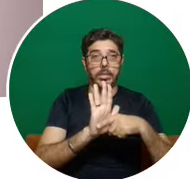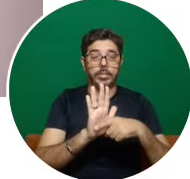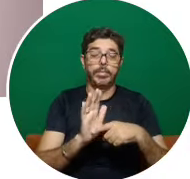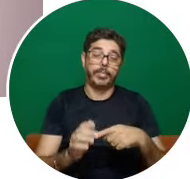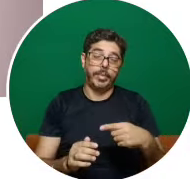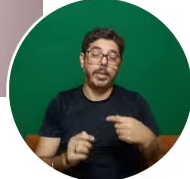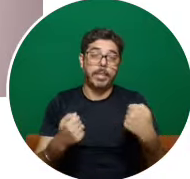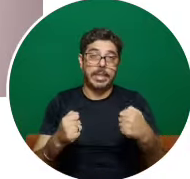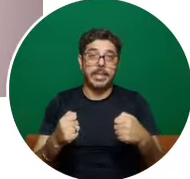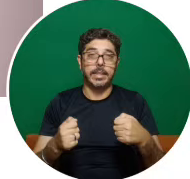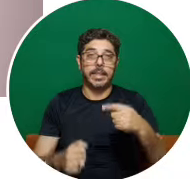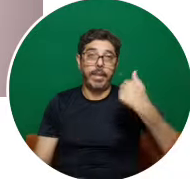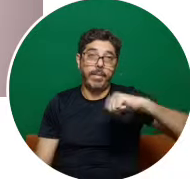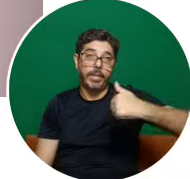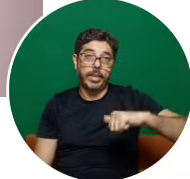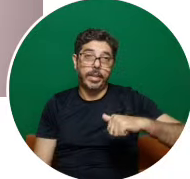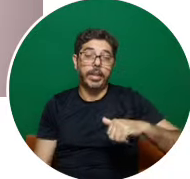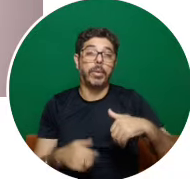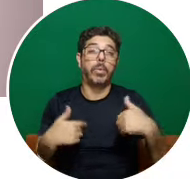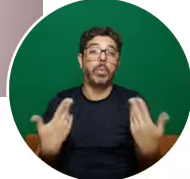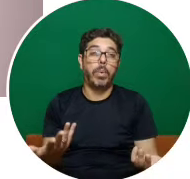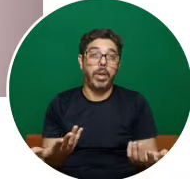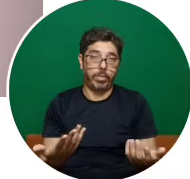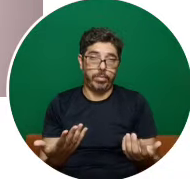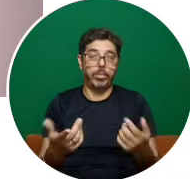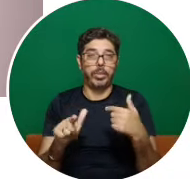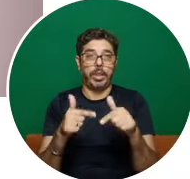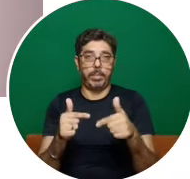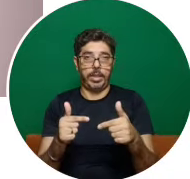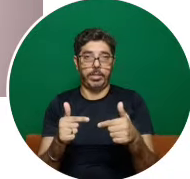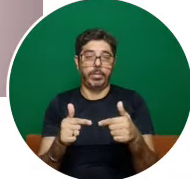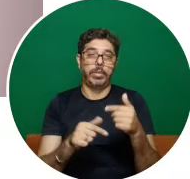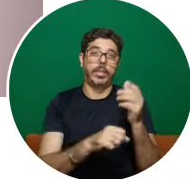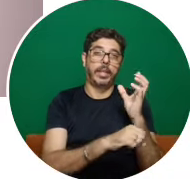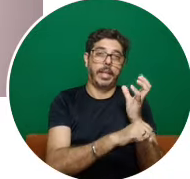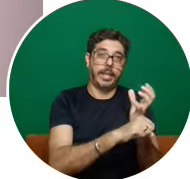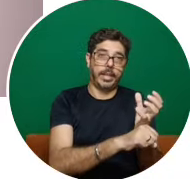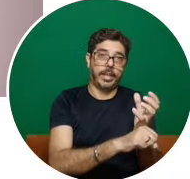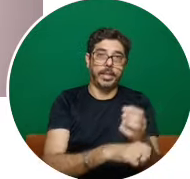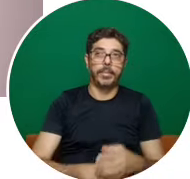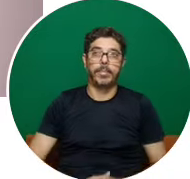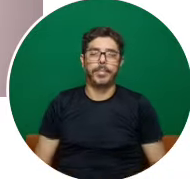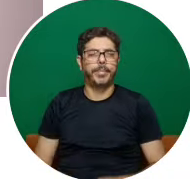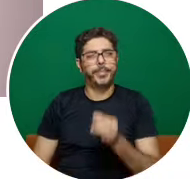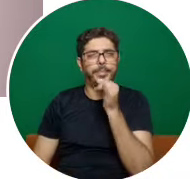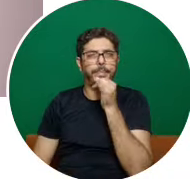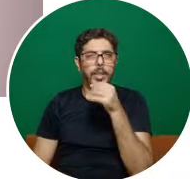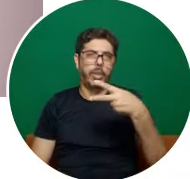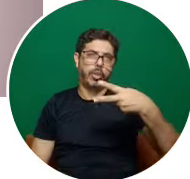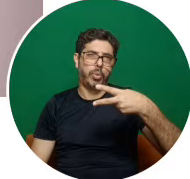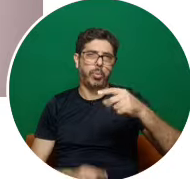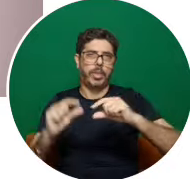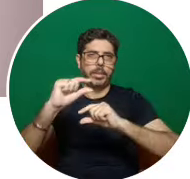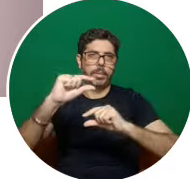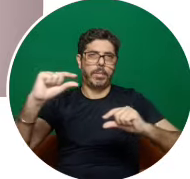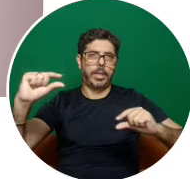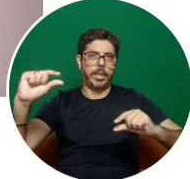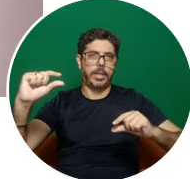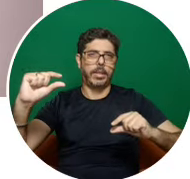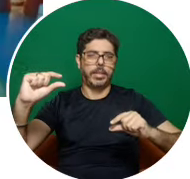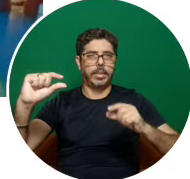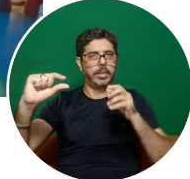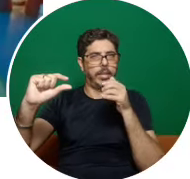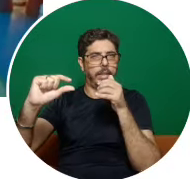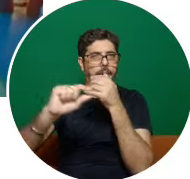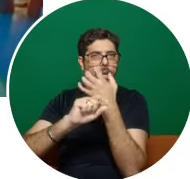infinito. O sinal deste trabalho pode ser positivo ou negativo e vai depender, como eu já mencionei antes, do sinal das cargas envolvidas na